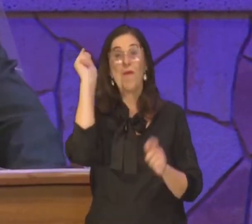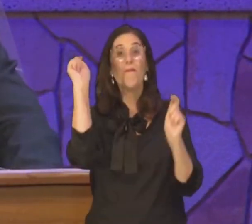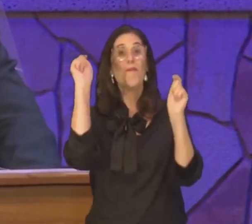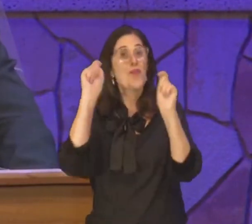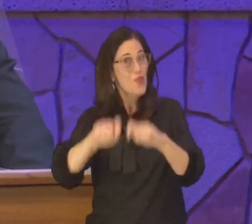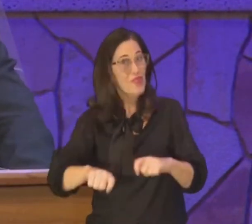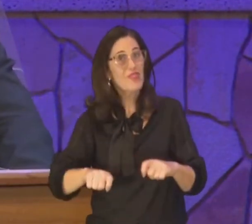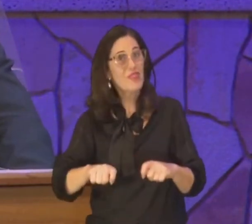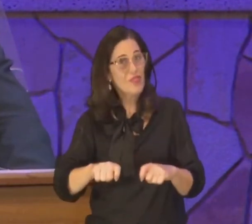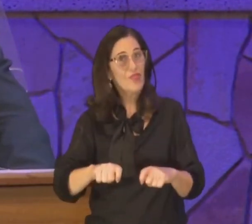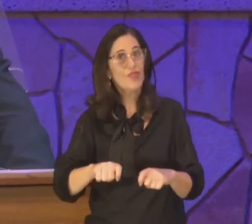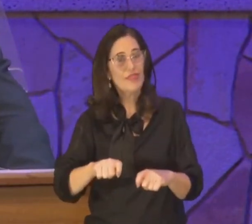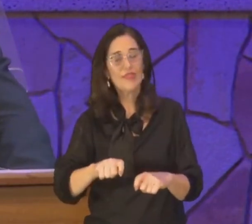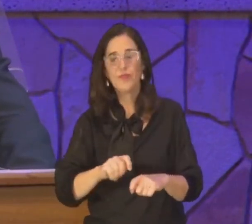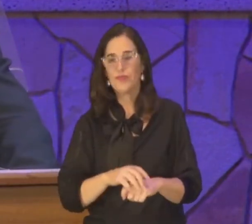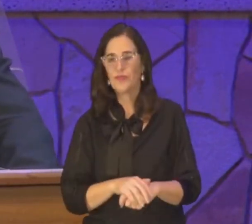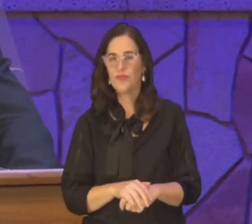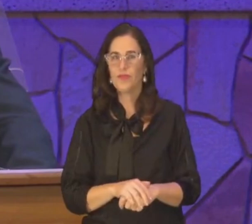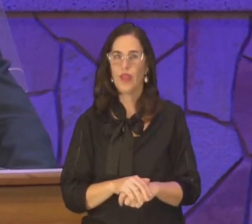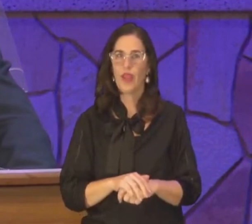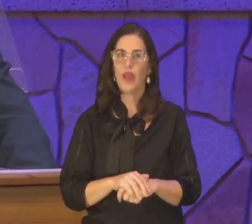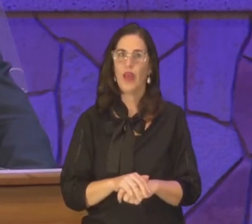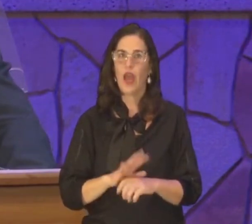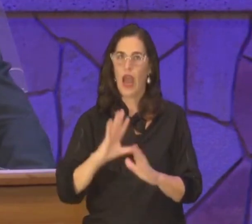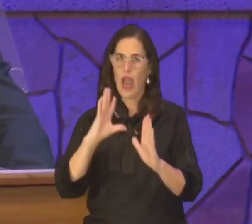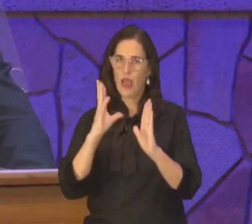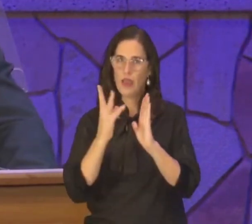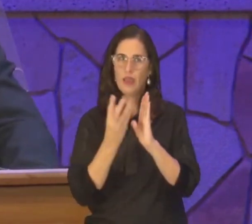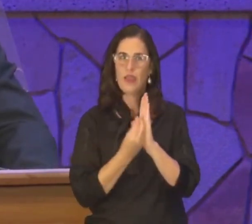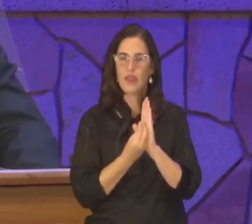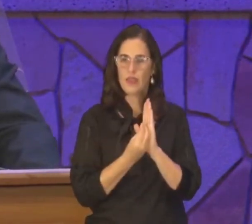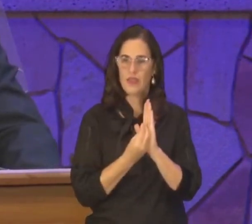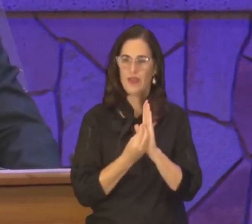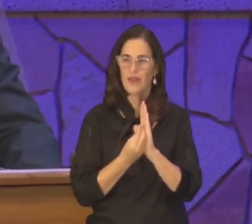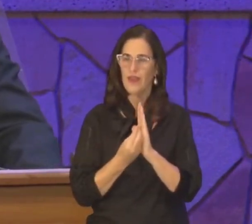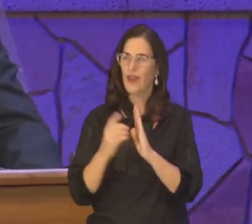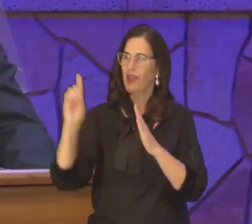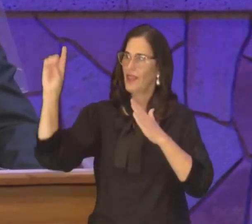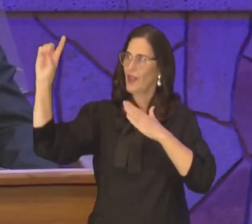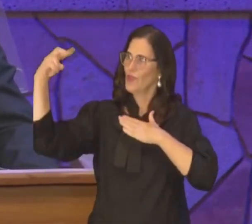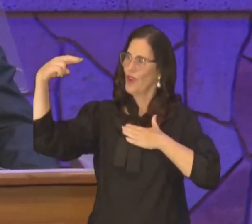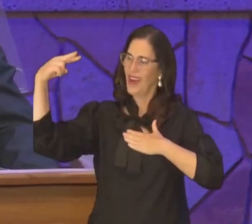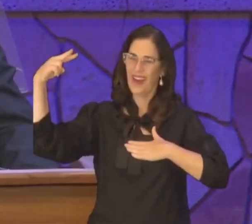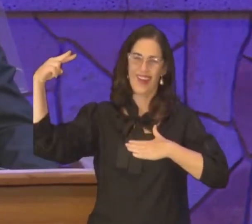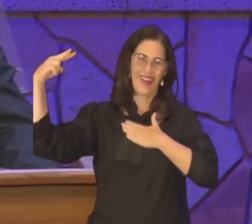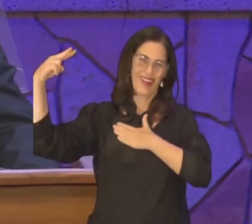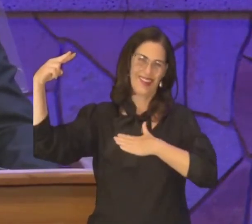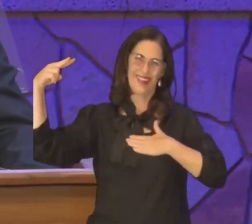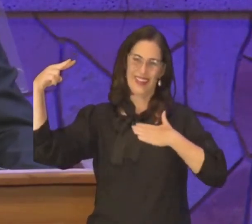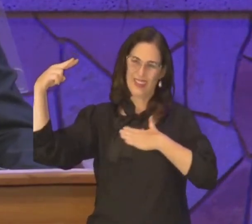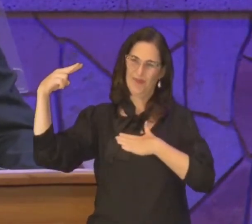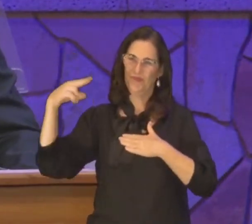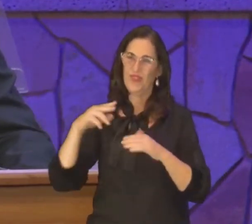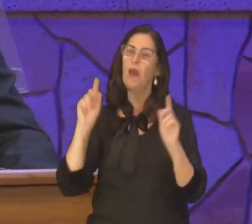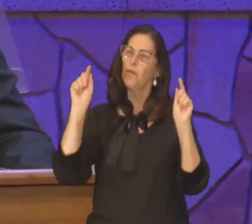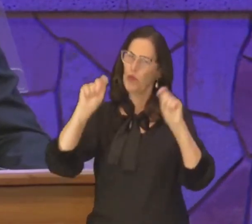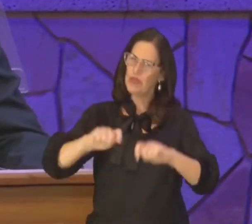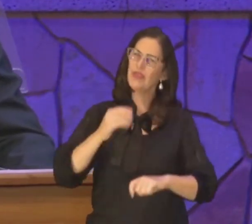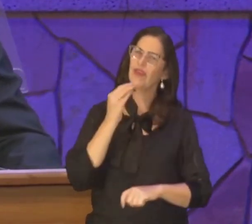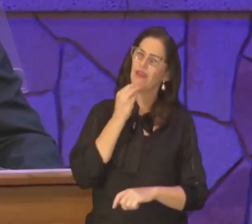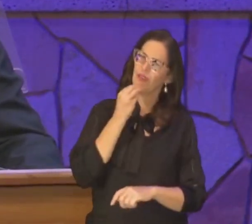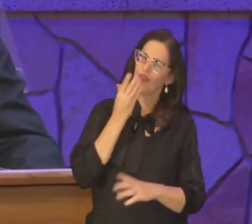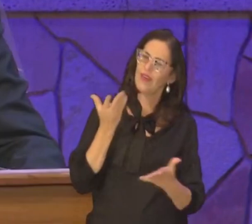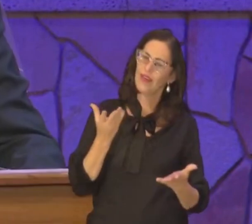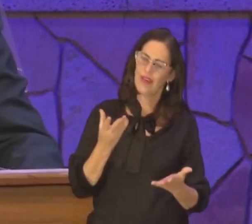possível uma igreja agradar ao Senhor. É possível uma